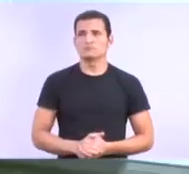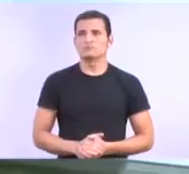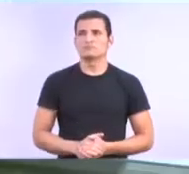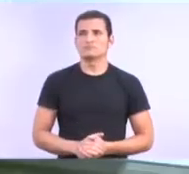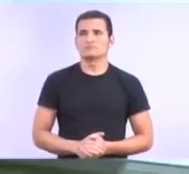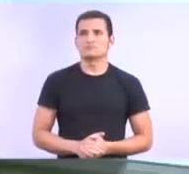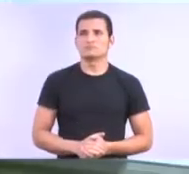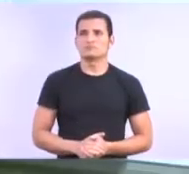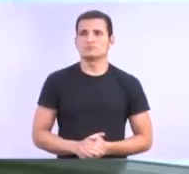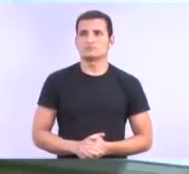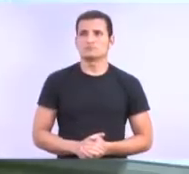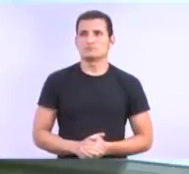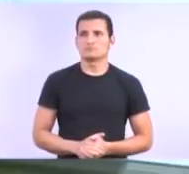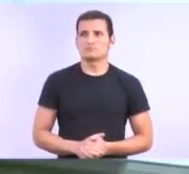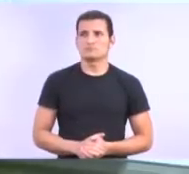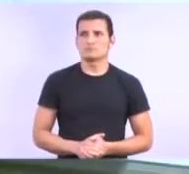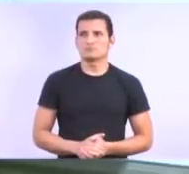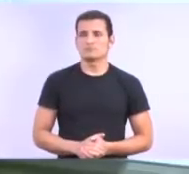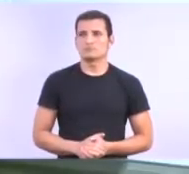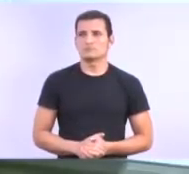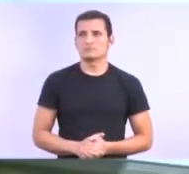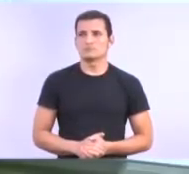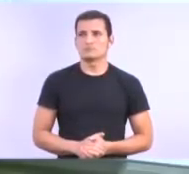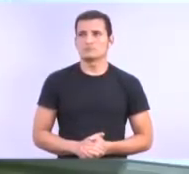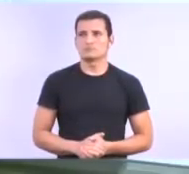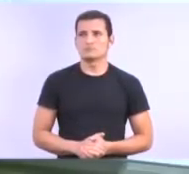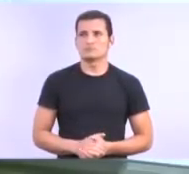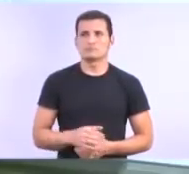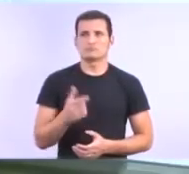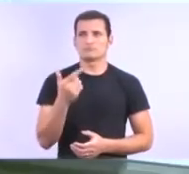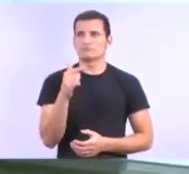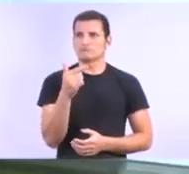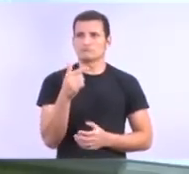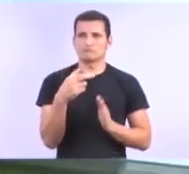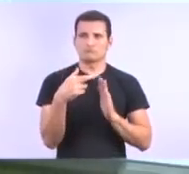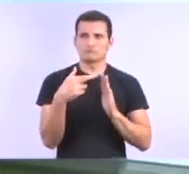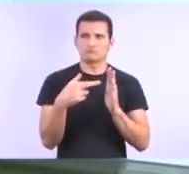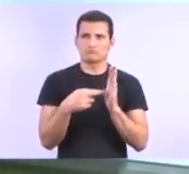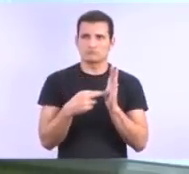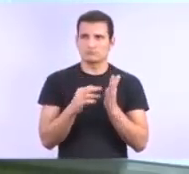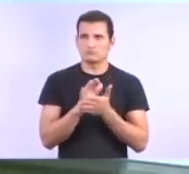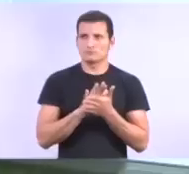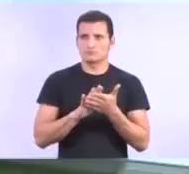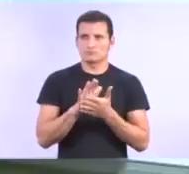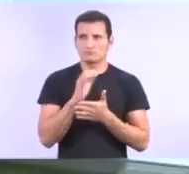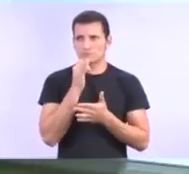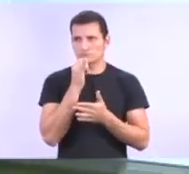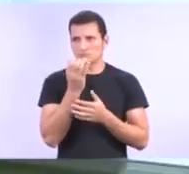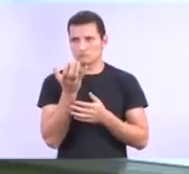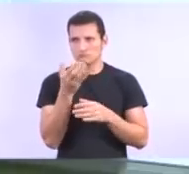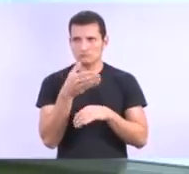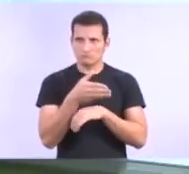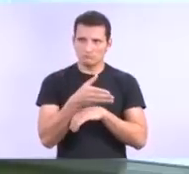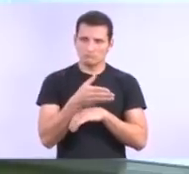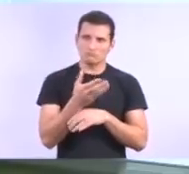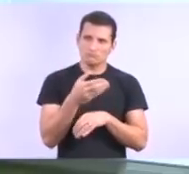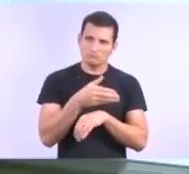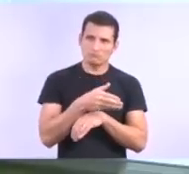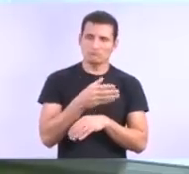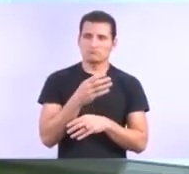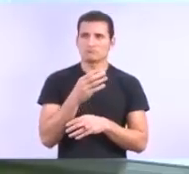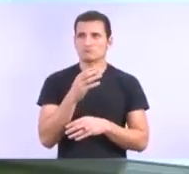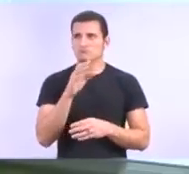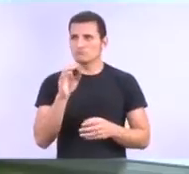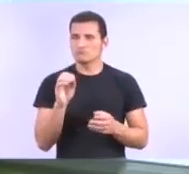agora, tem zero de inteligência. Eles não tem regra nenhuma. Se você quiser acessar, acessa. Se você quiser atribuir, atribui.